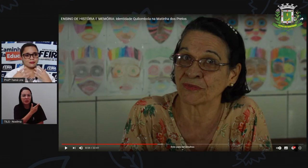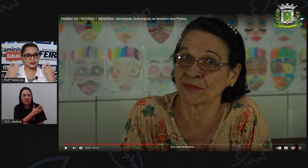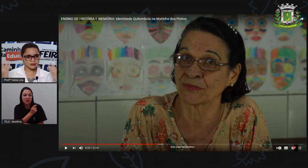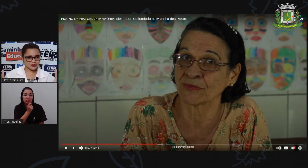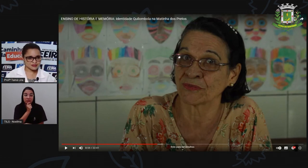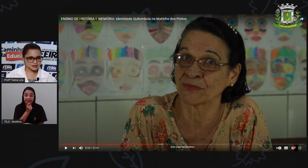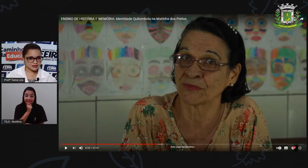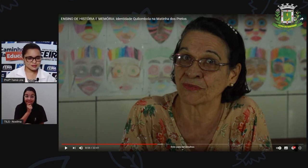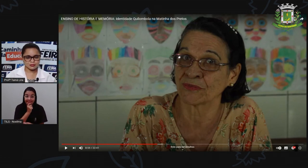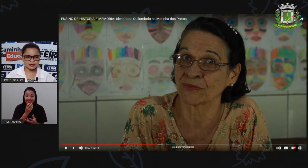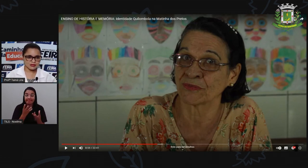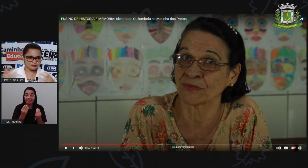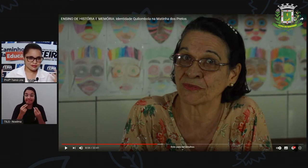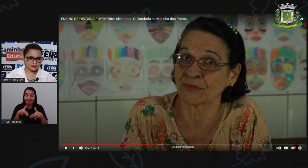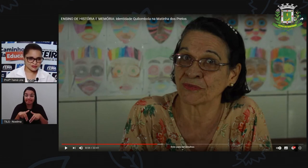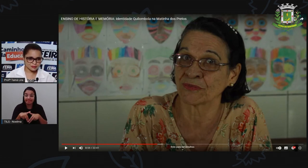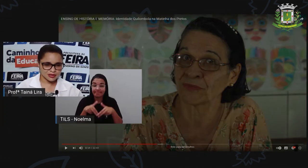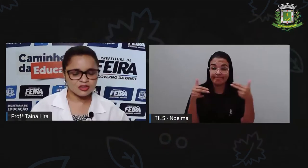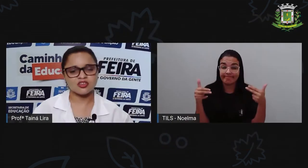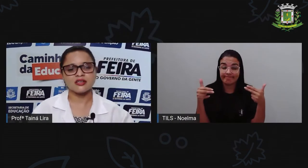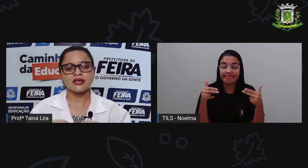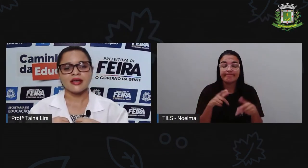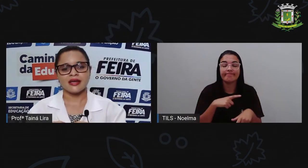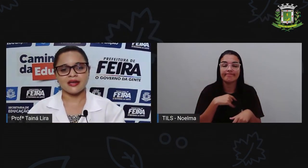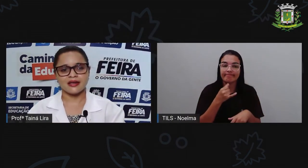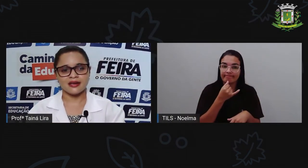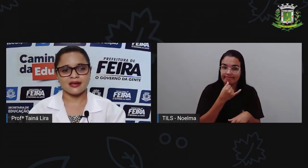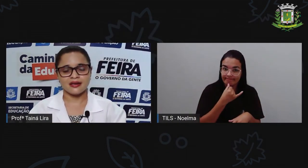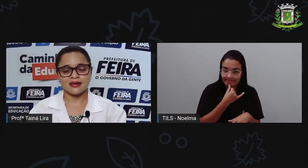tá? Há muito racismo. Infelizmente,